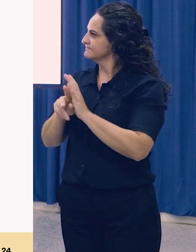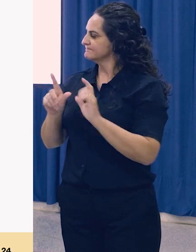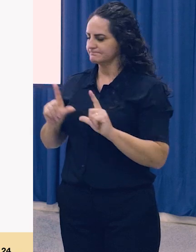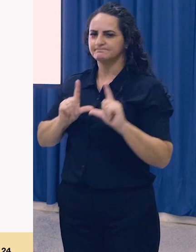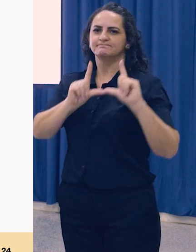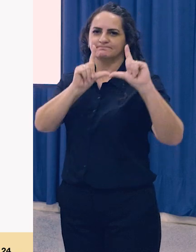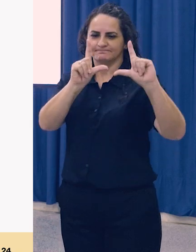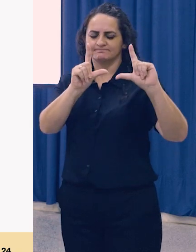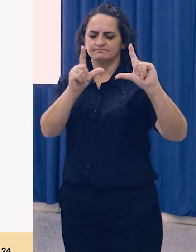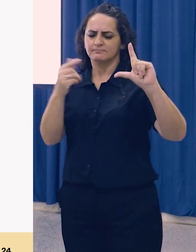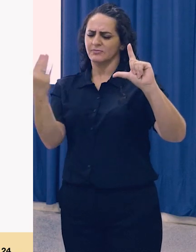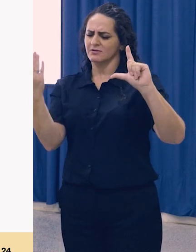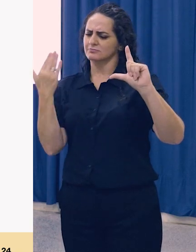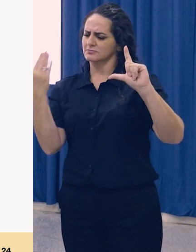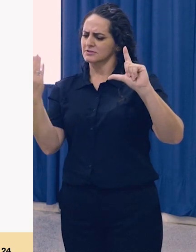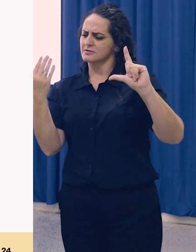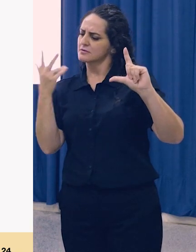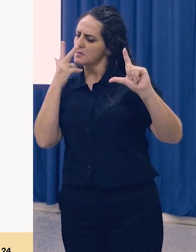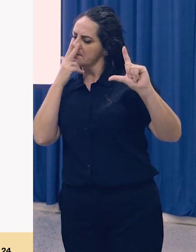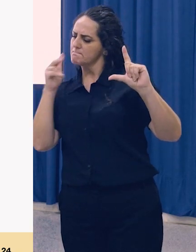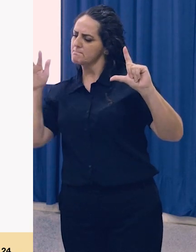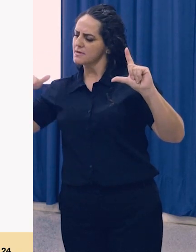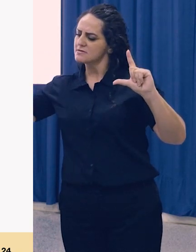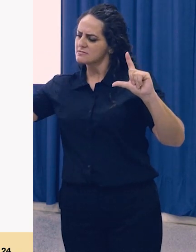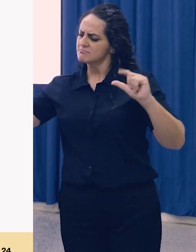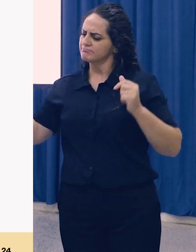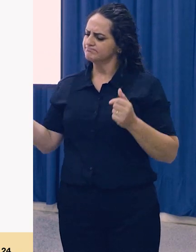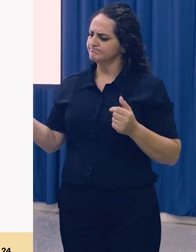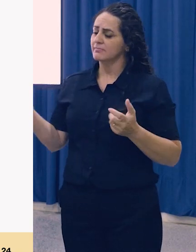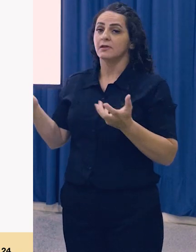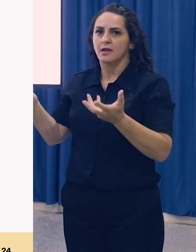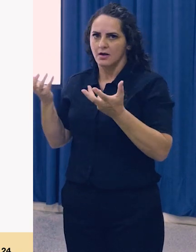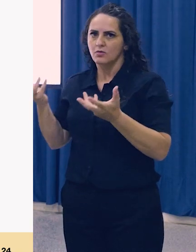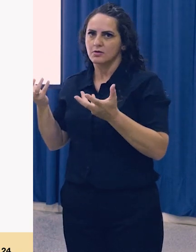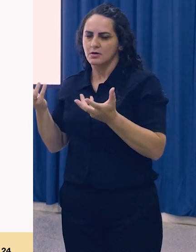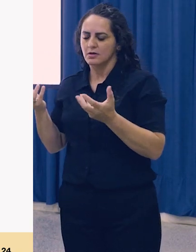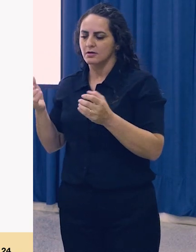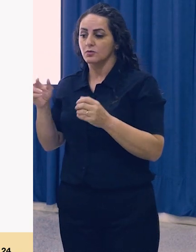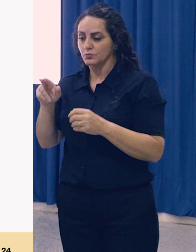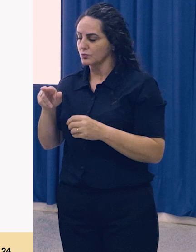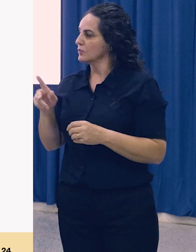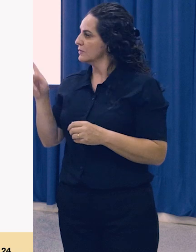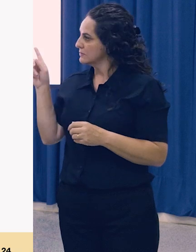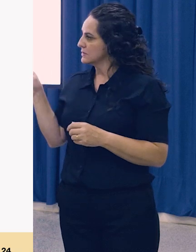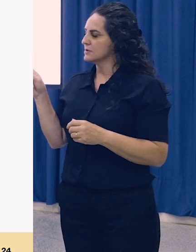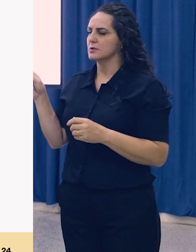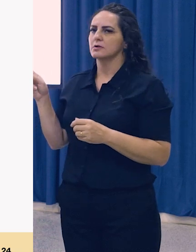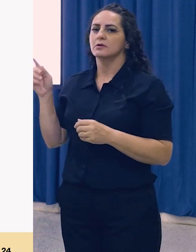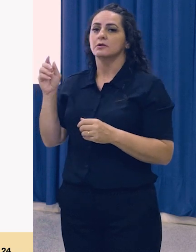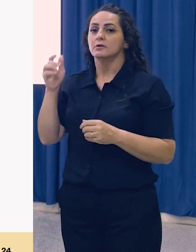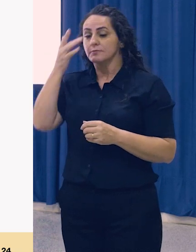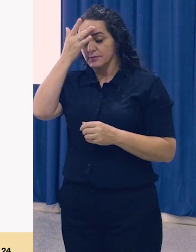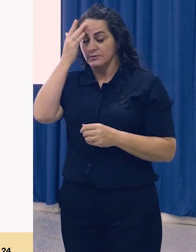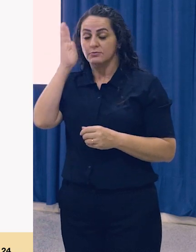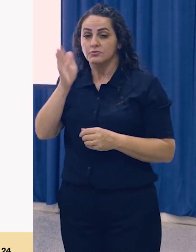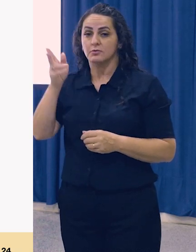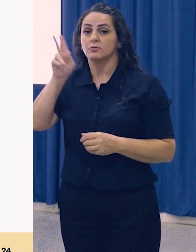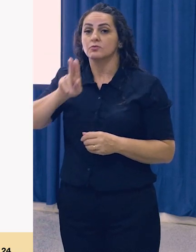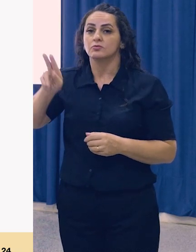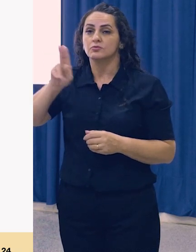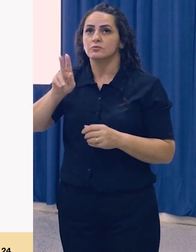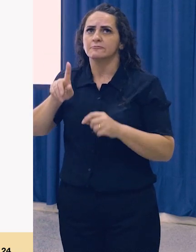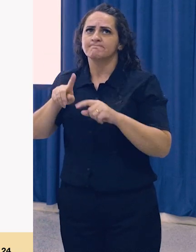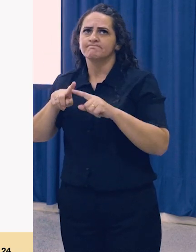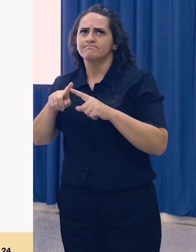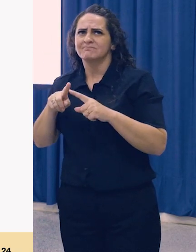E quando a gente analisa um semelhante, a gente pode ver, eu quero seguir essa onda do que é sempre feito, ou eu quero ir ao contrário